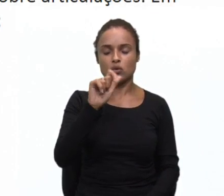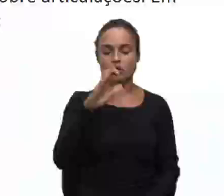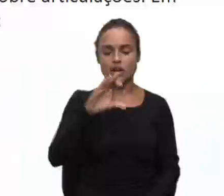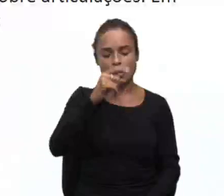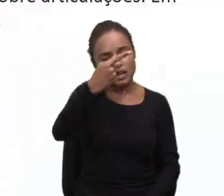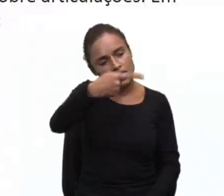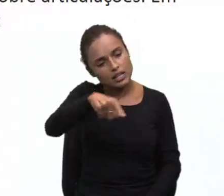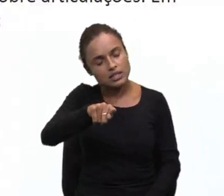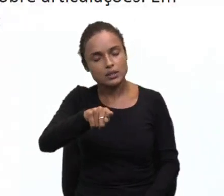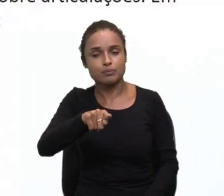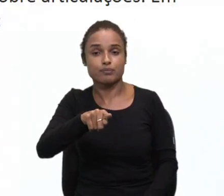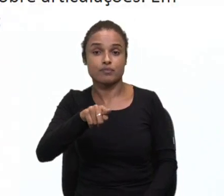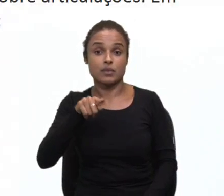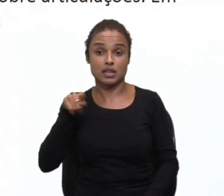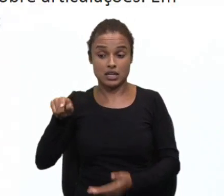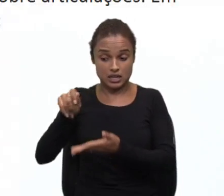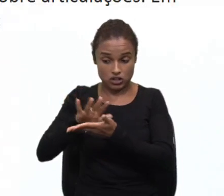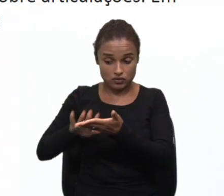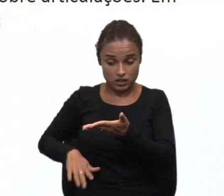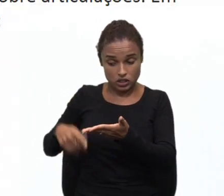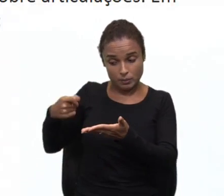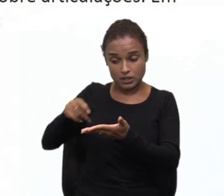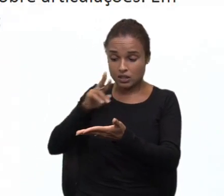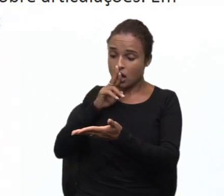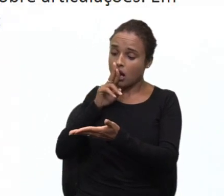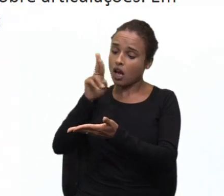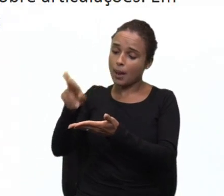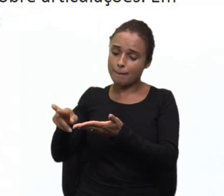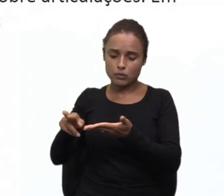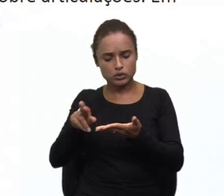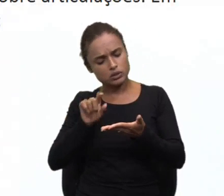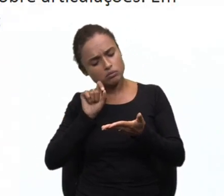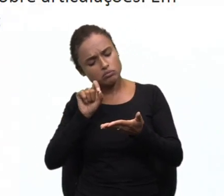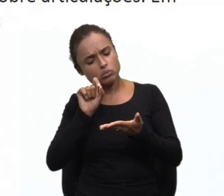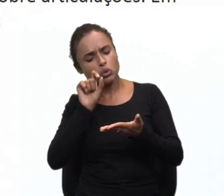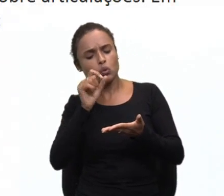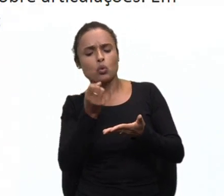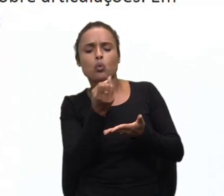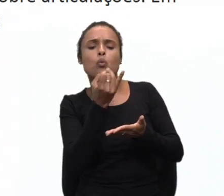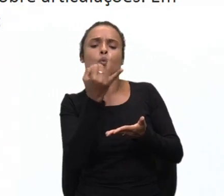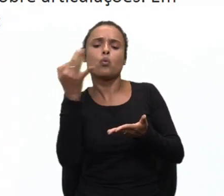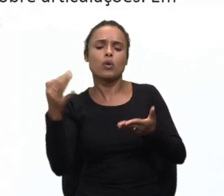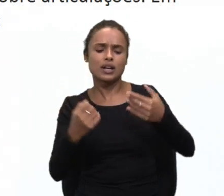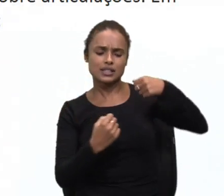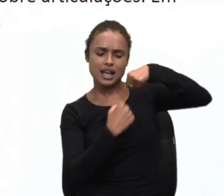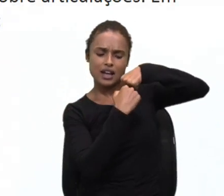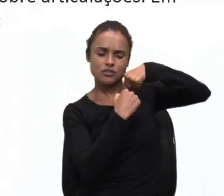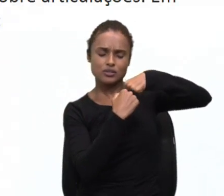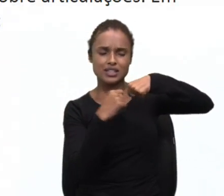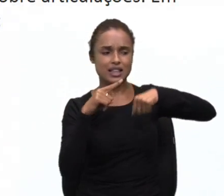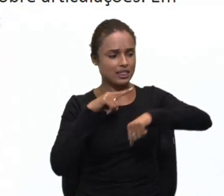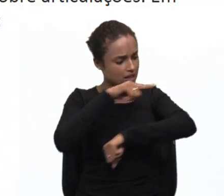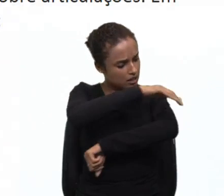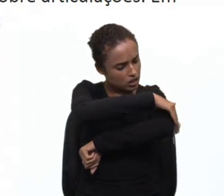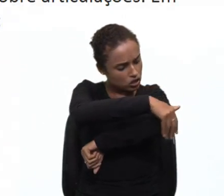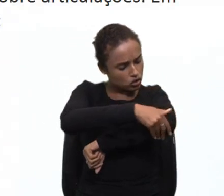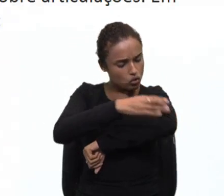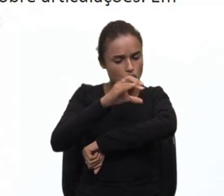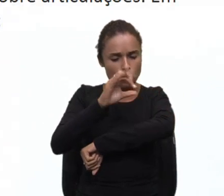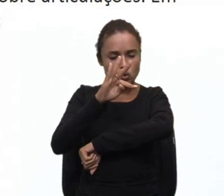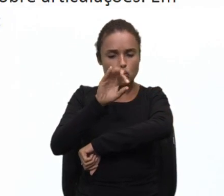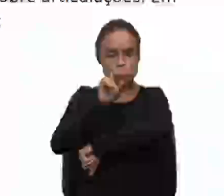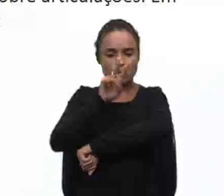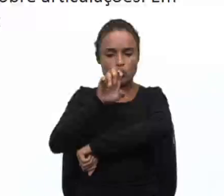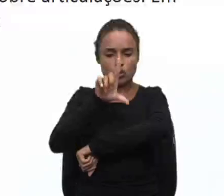ele precisa responder quais as articulações que fazem parte do cotovelo. E quais as principais articulações do símbolo